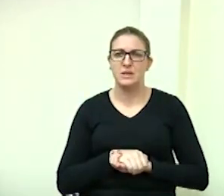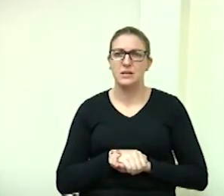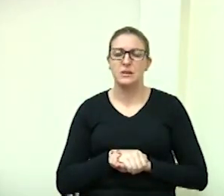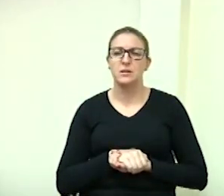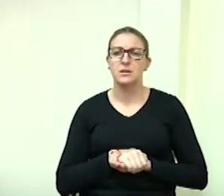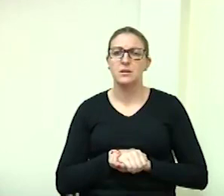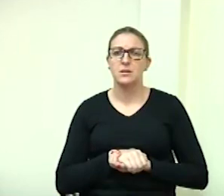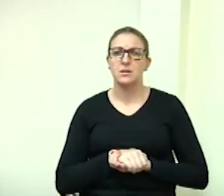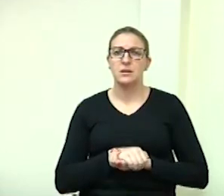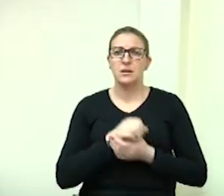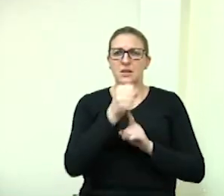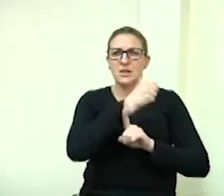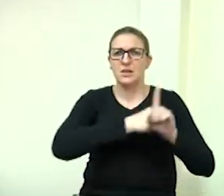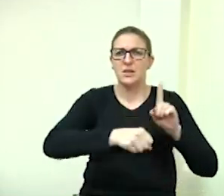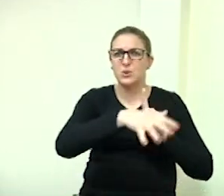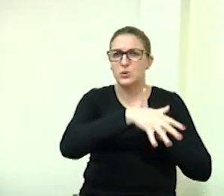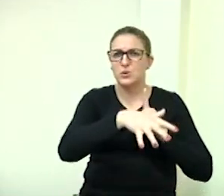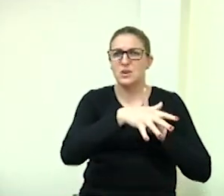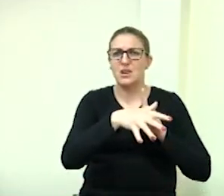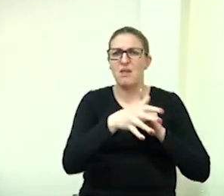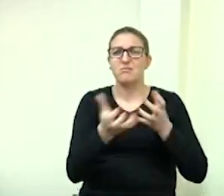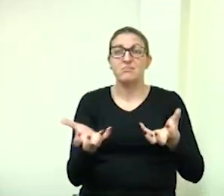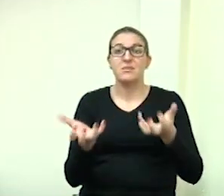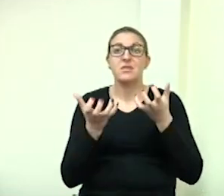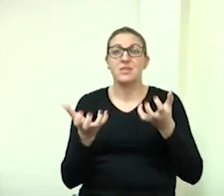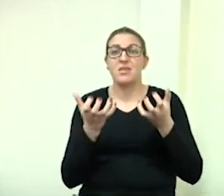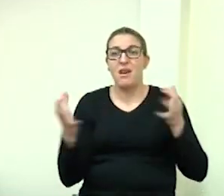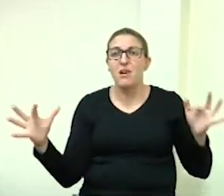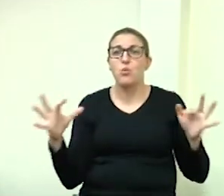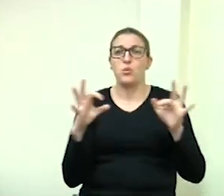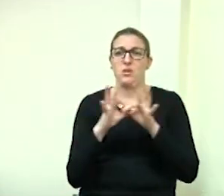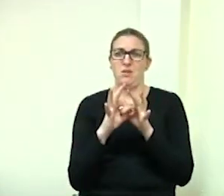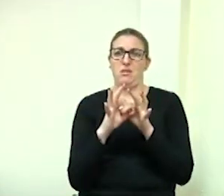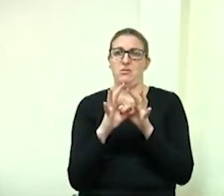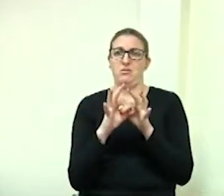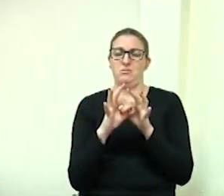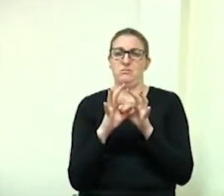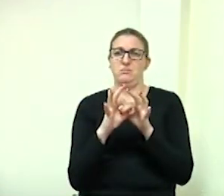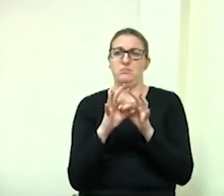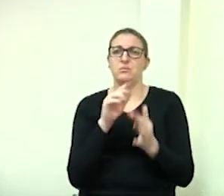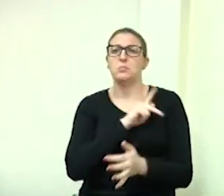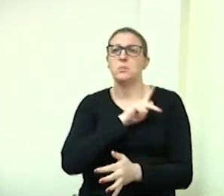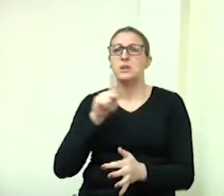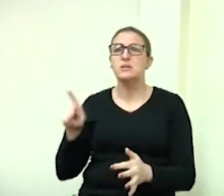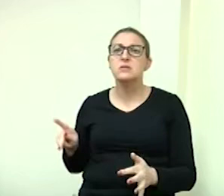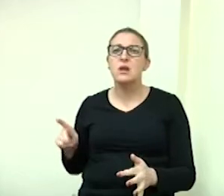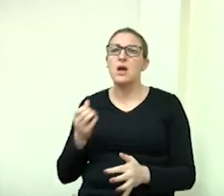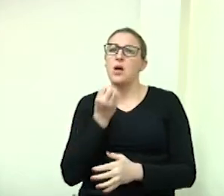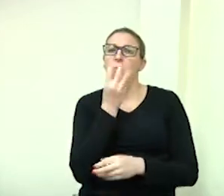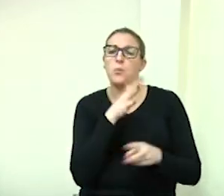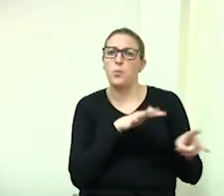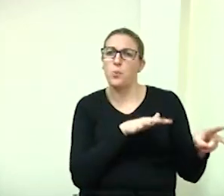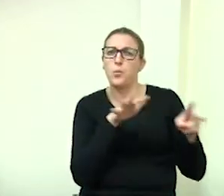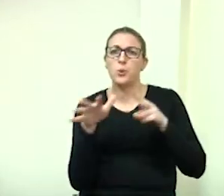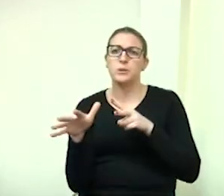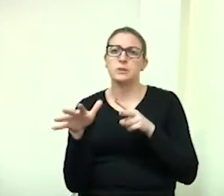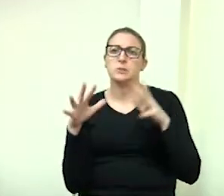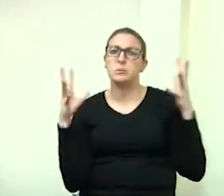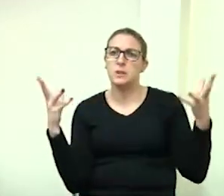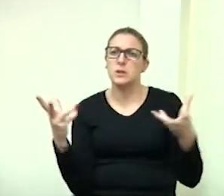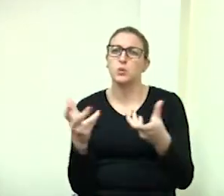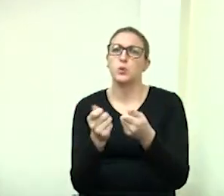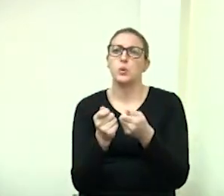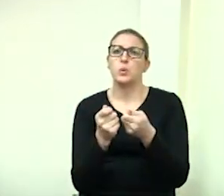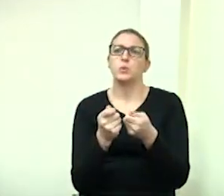a sociedade clama pela unidade presidente uma boa semana uma boa semana a